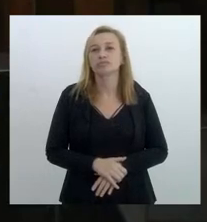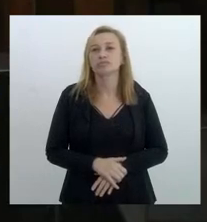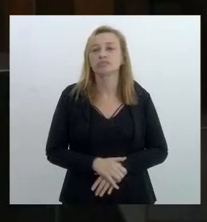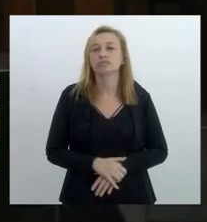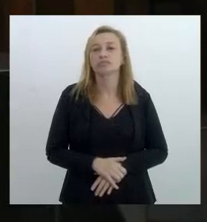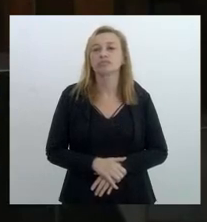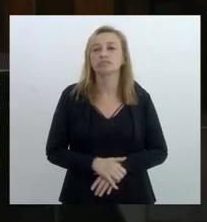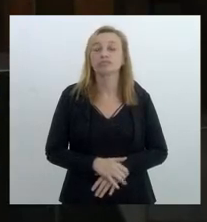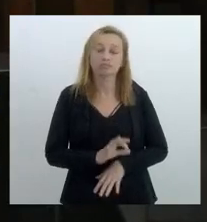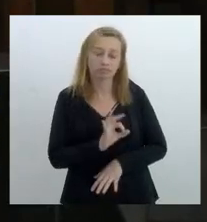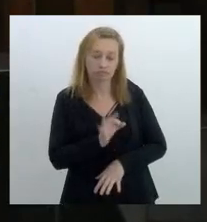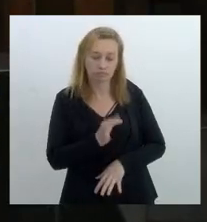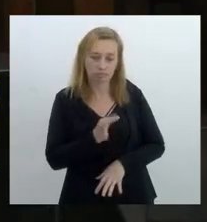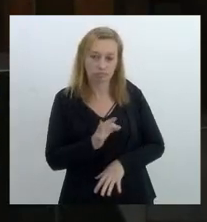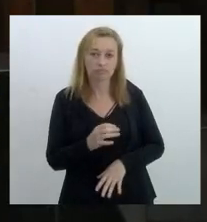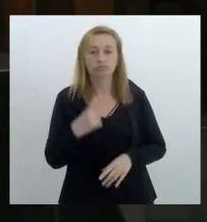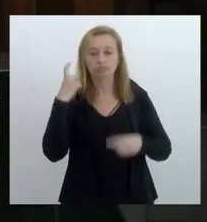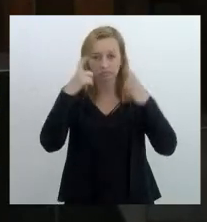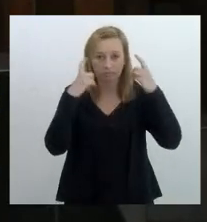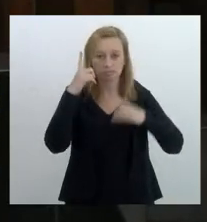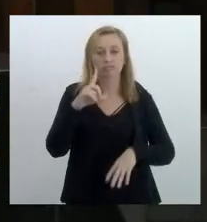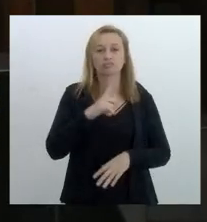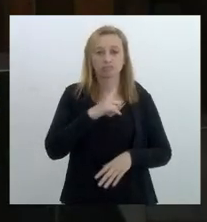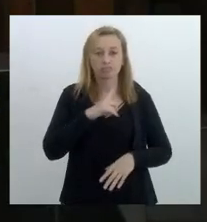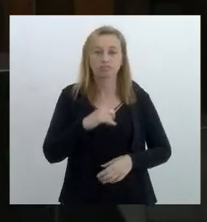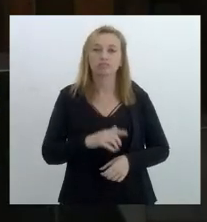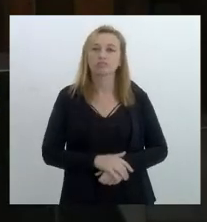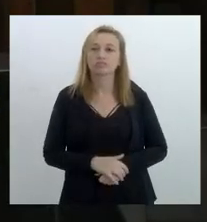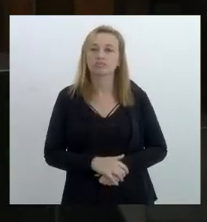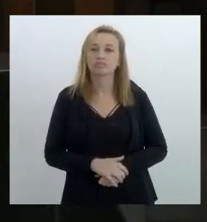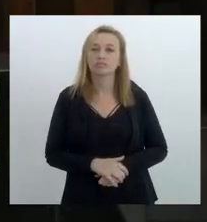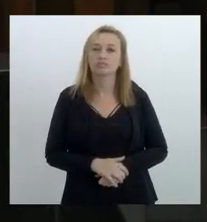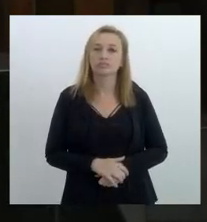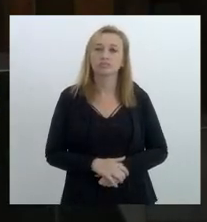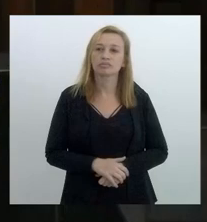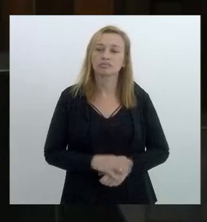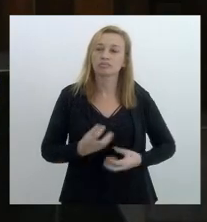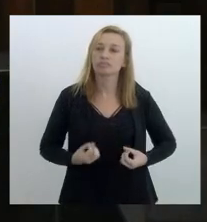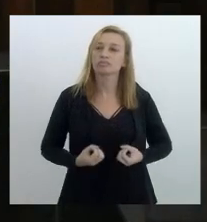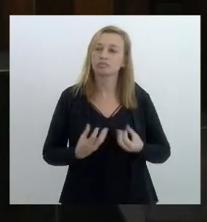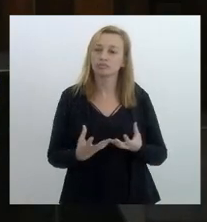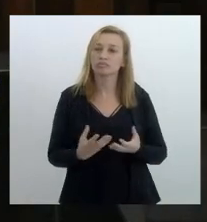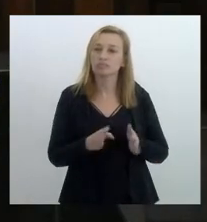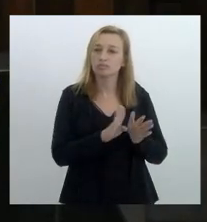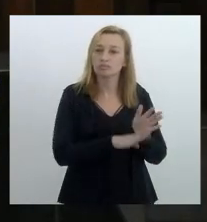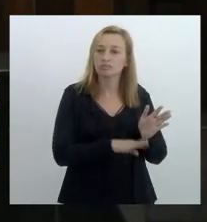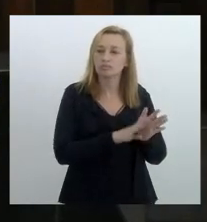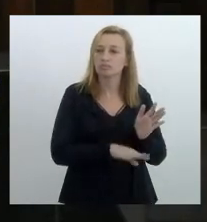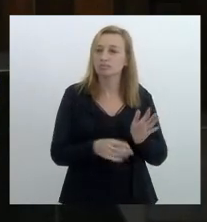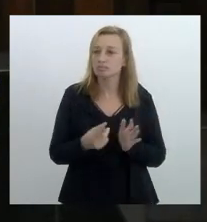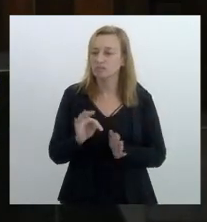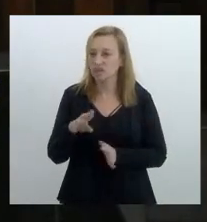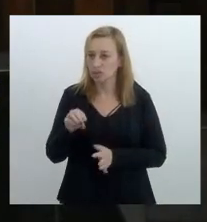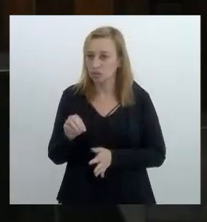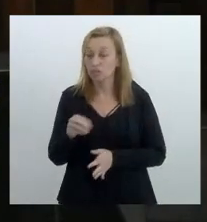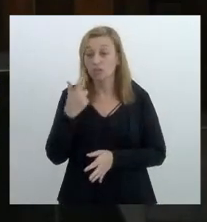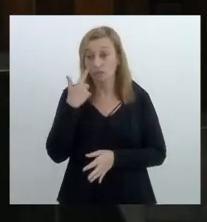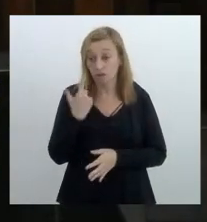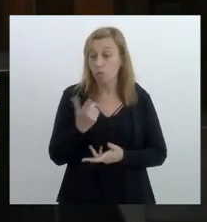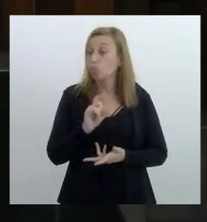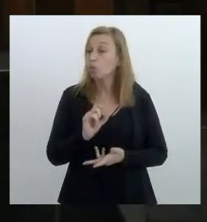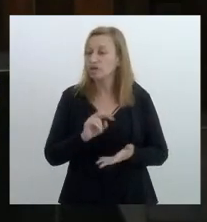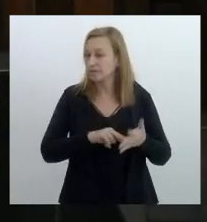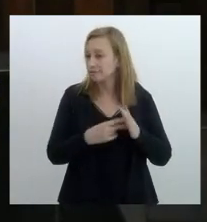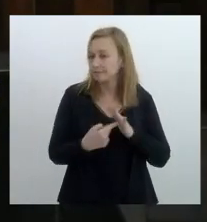a gente, obviamente, tem uma preocupação de que a adoção de um teto de gastos vá significar,